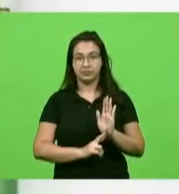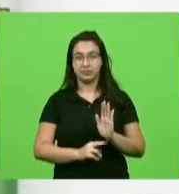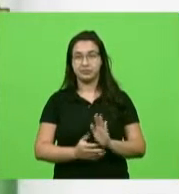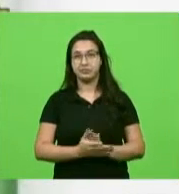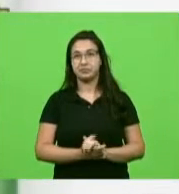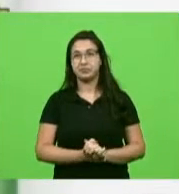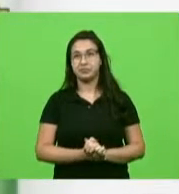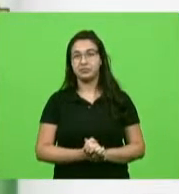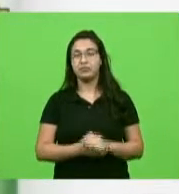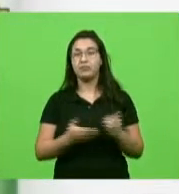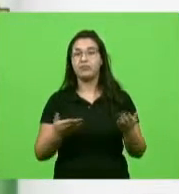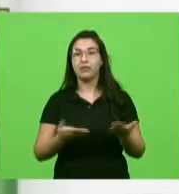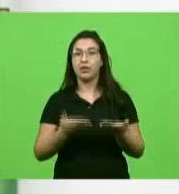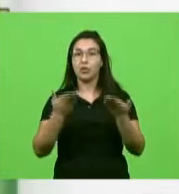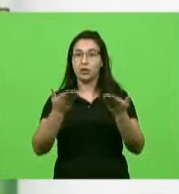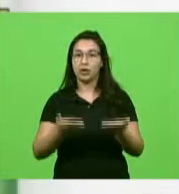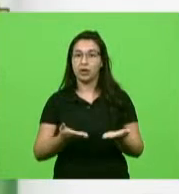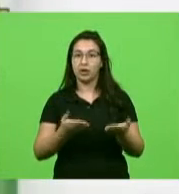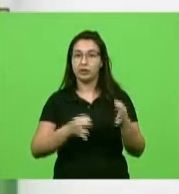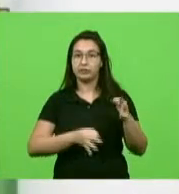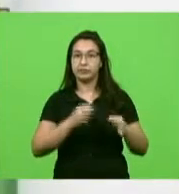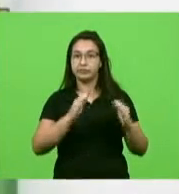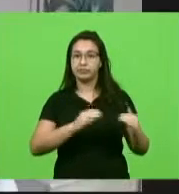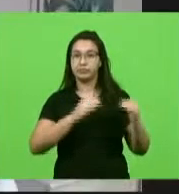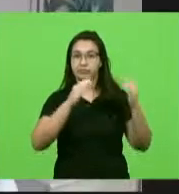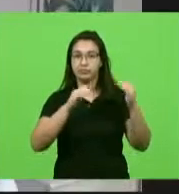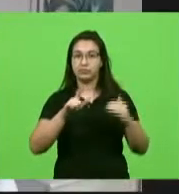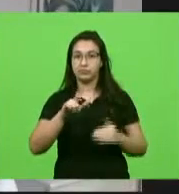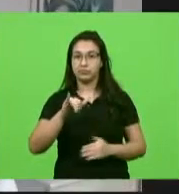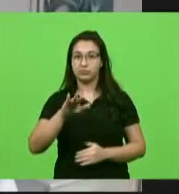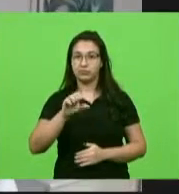a palavra agora para o seu voto, desembargador Luiz Anelato.